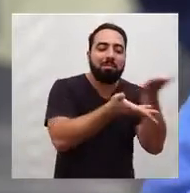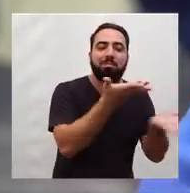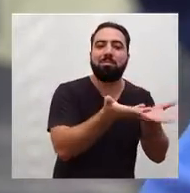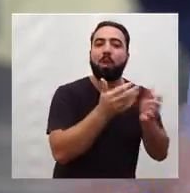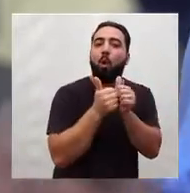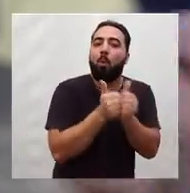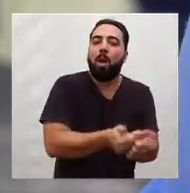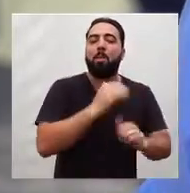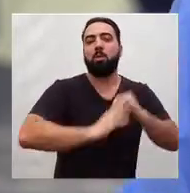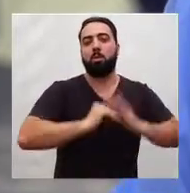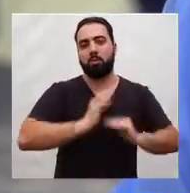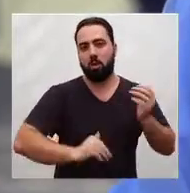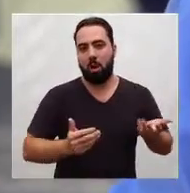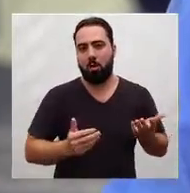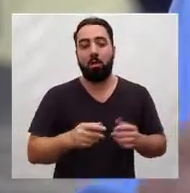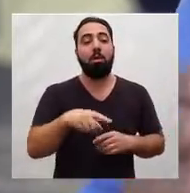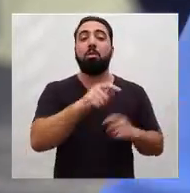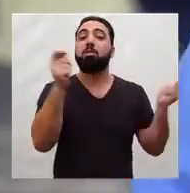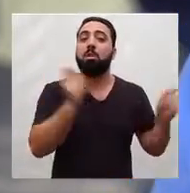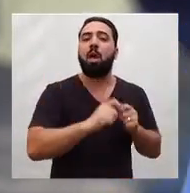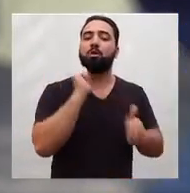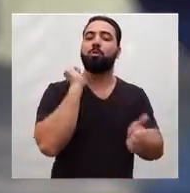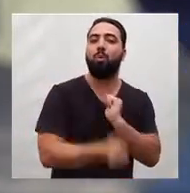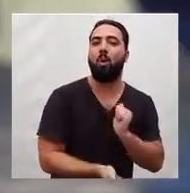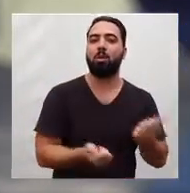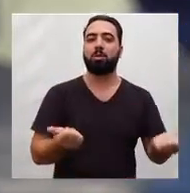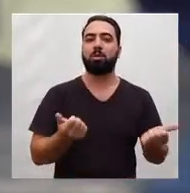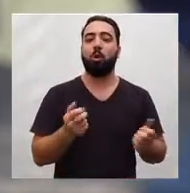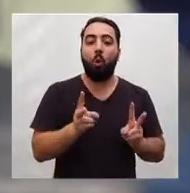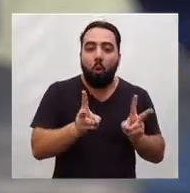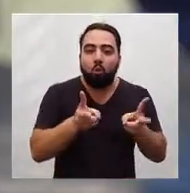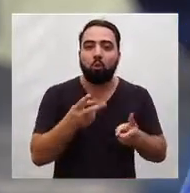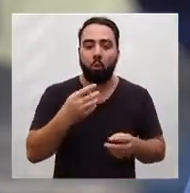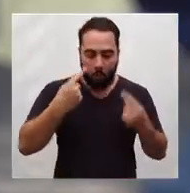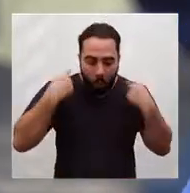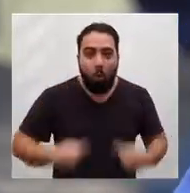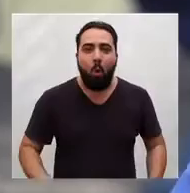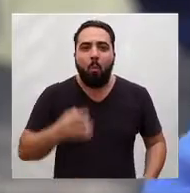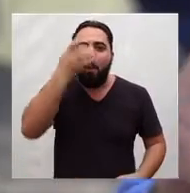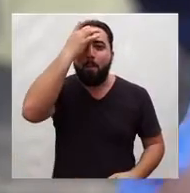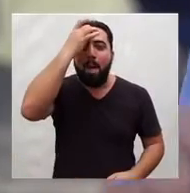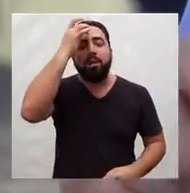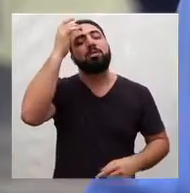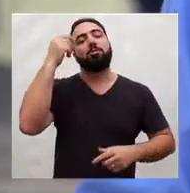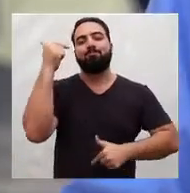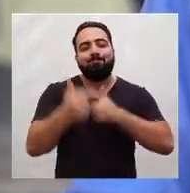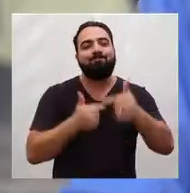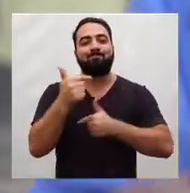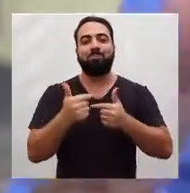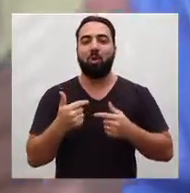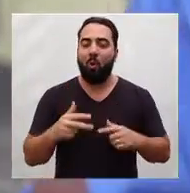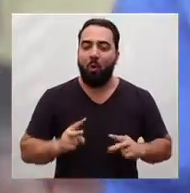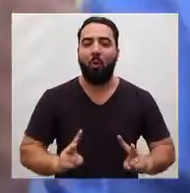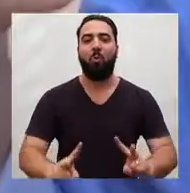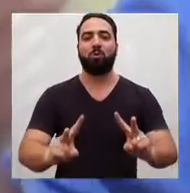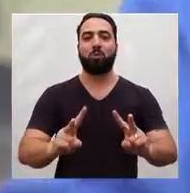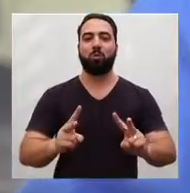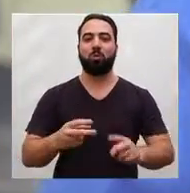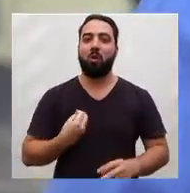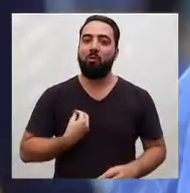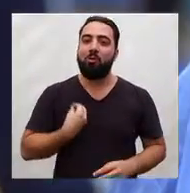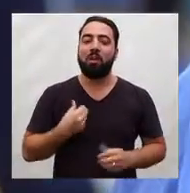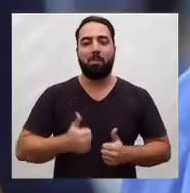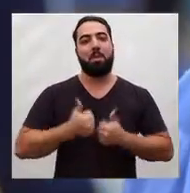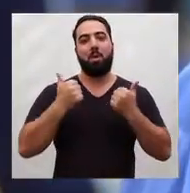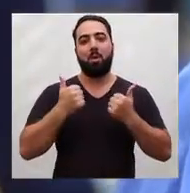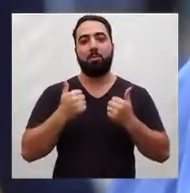e acompanhamento profissional para que possam praticar esporte, manter o corpo e a mente ativos e viver a melhor